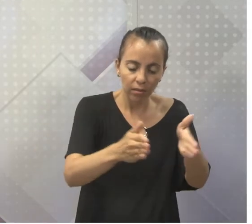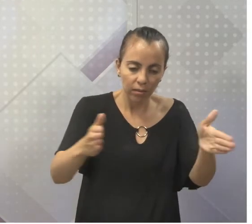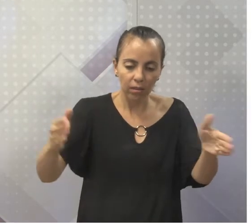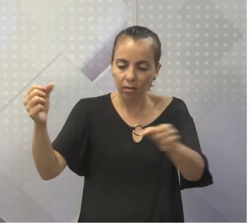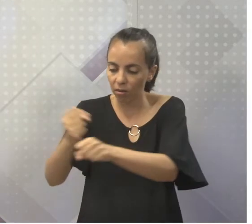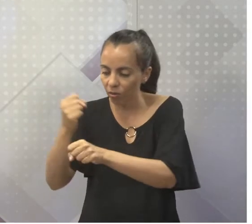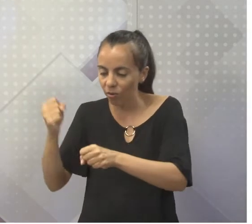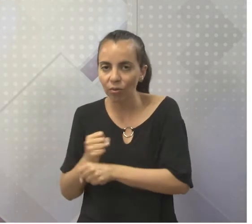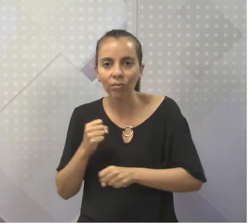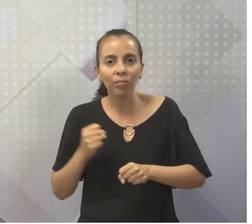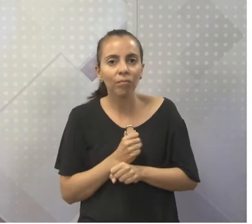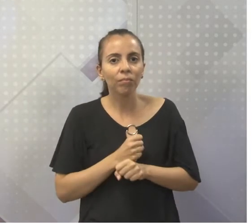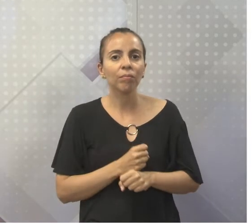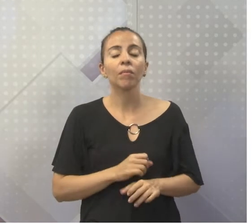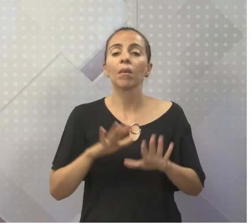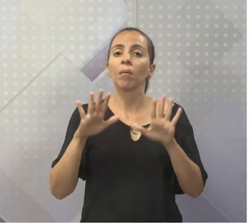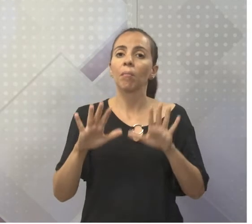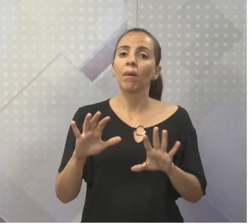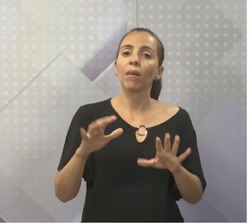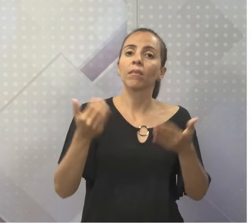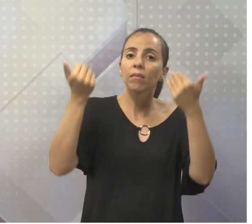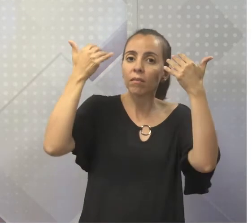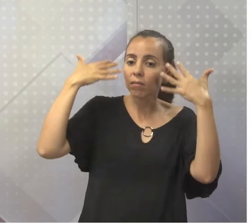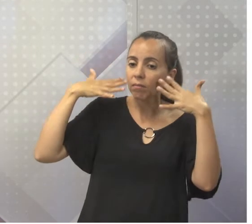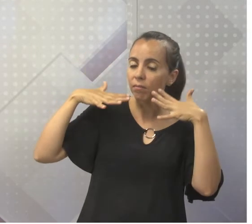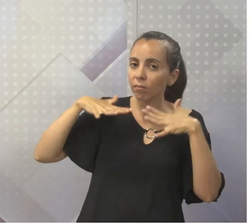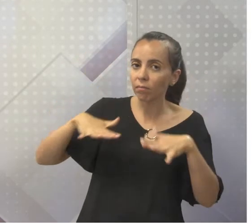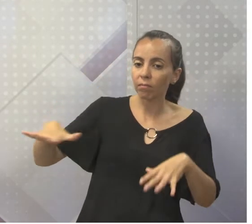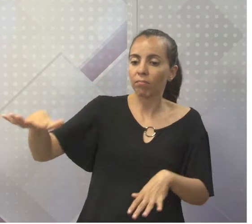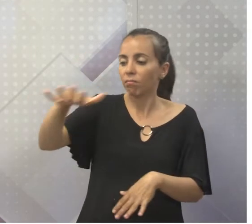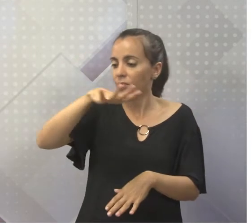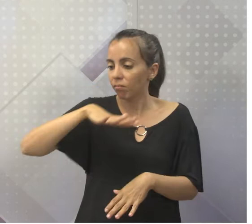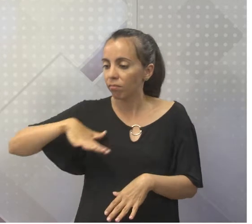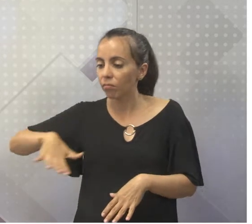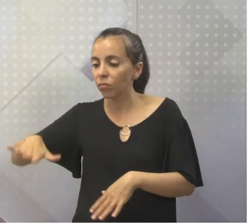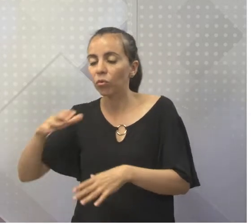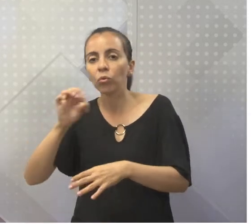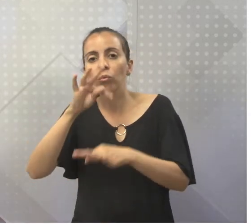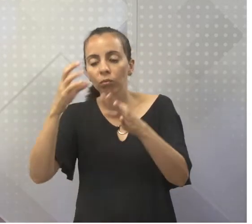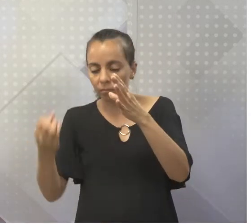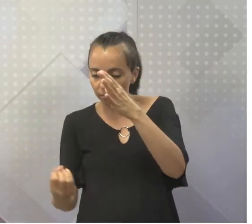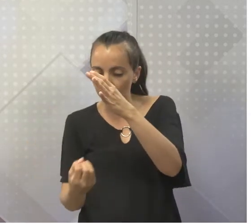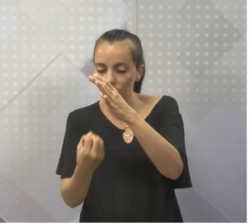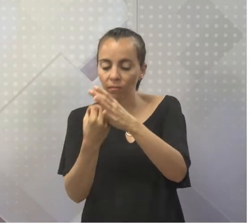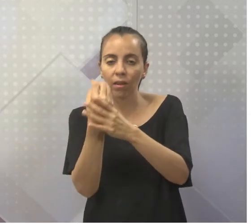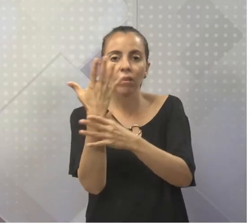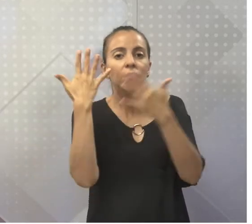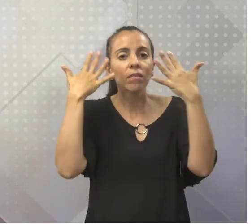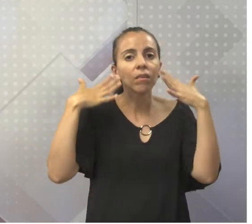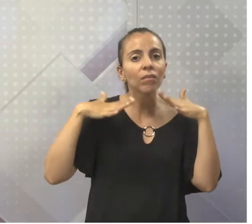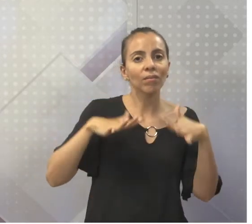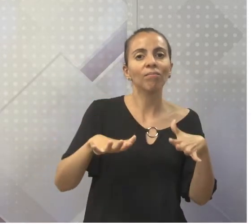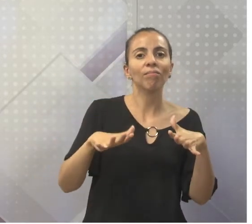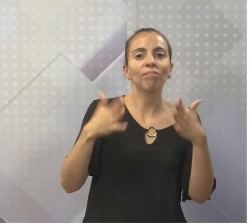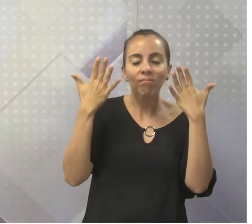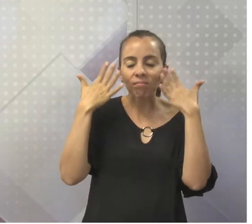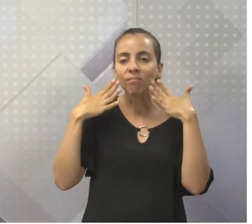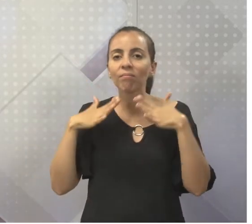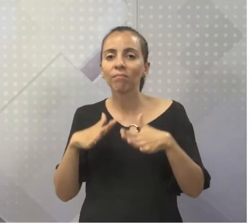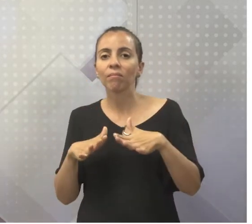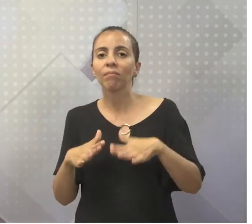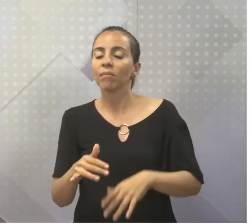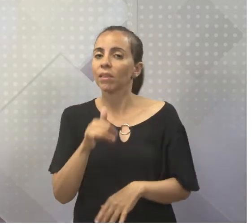ambiente EA natureza é tudo que foi criá-lo e constituído de maneira natural acho que isso é básico né